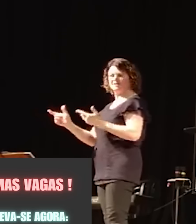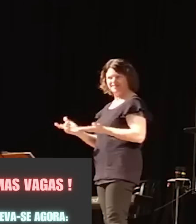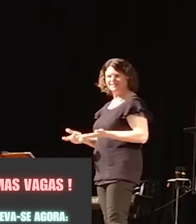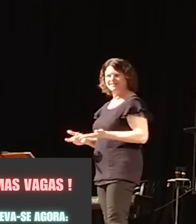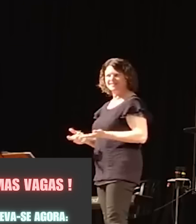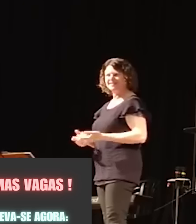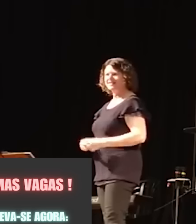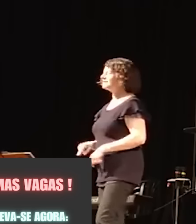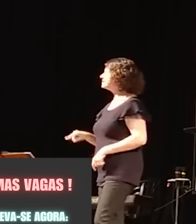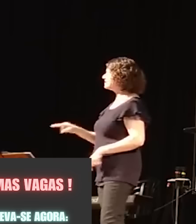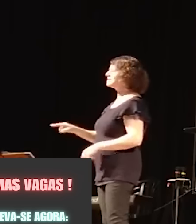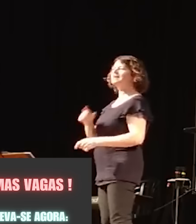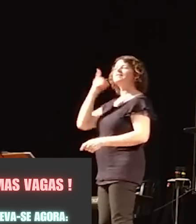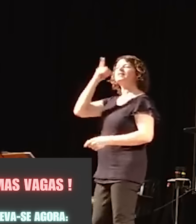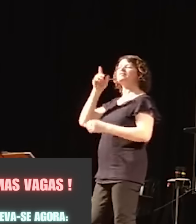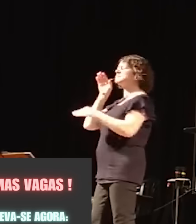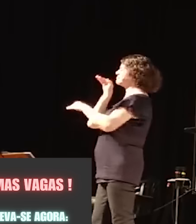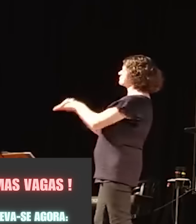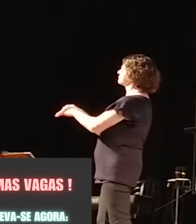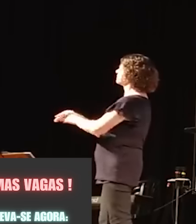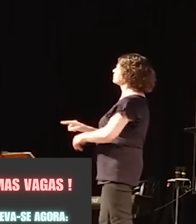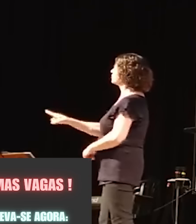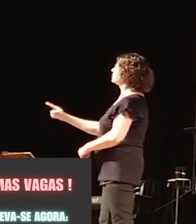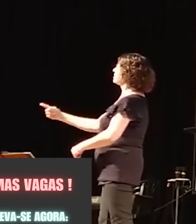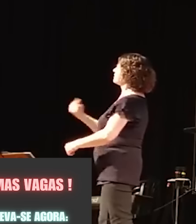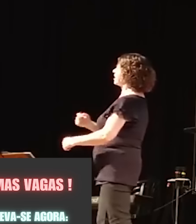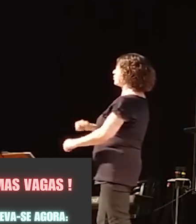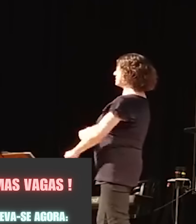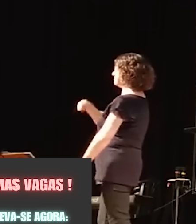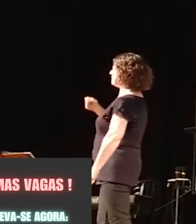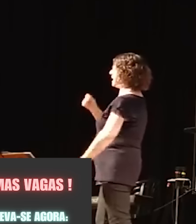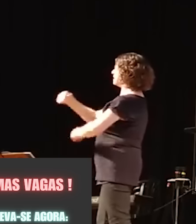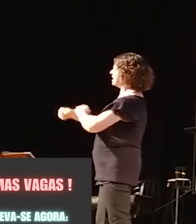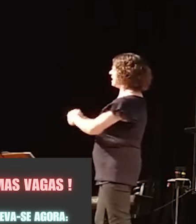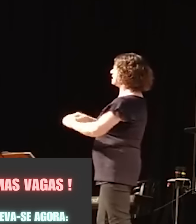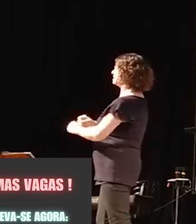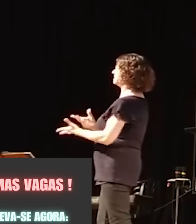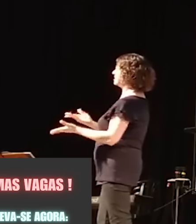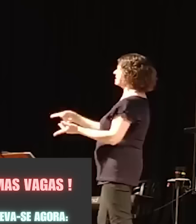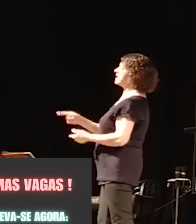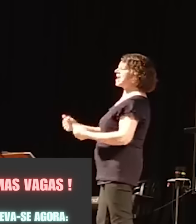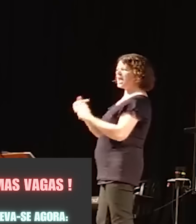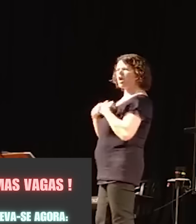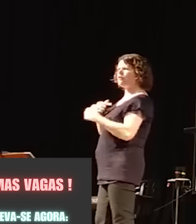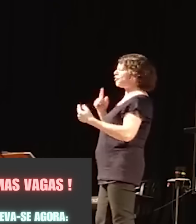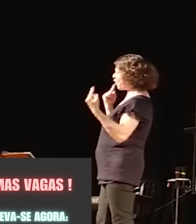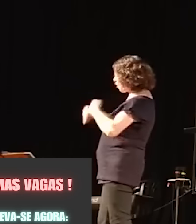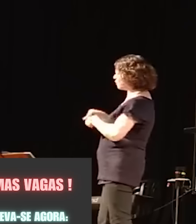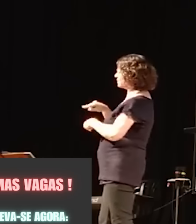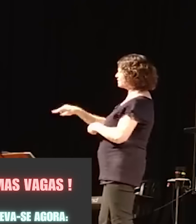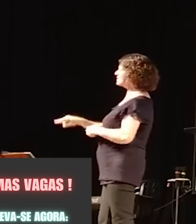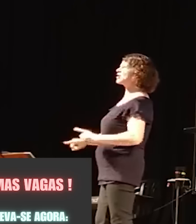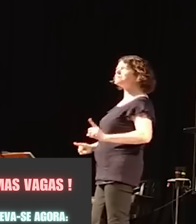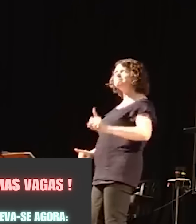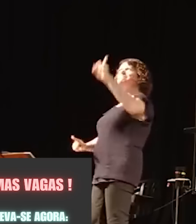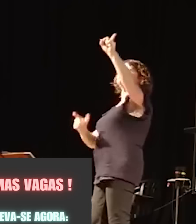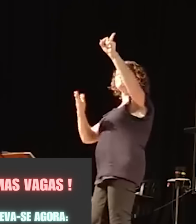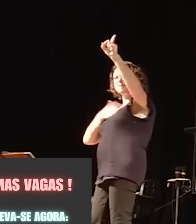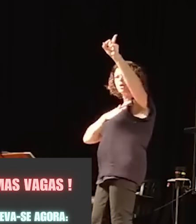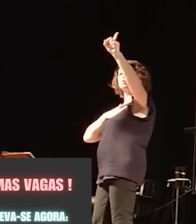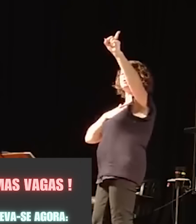e com lança e com escudo porém eu venho a Ti he nome do senhor dos exércitos Jeová sabaot o Deus dos exércitos de Israel a quem